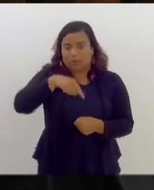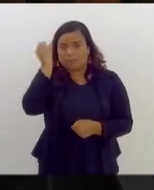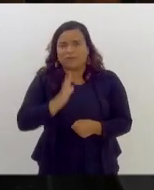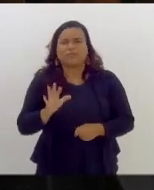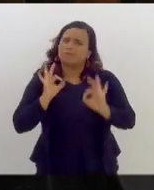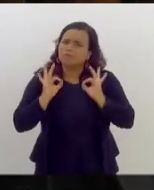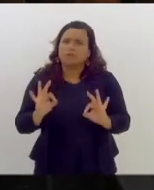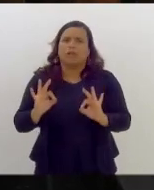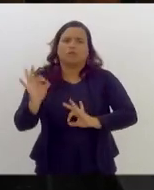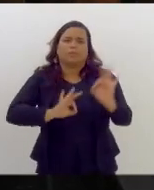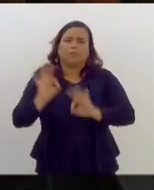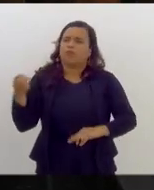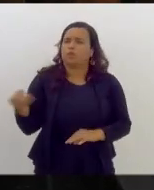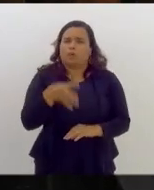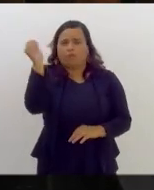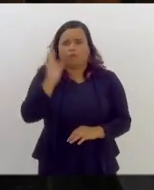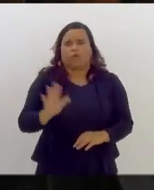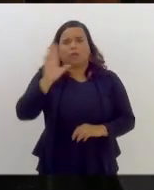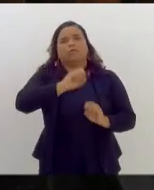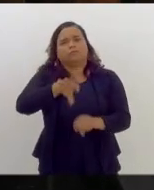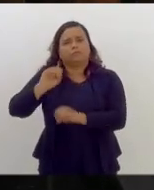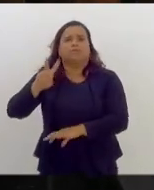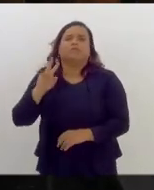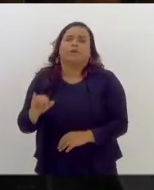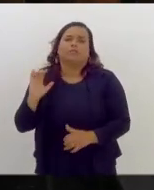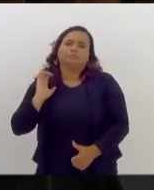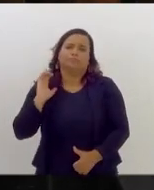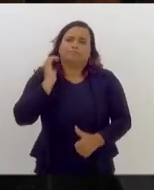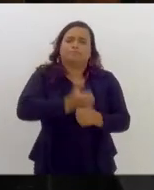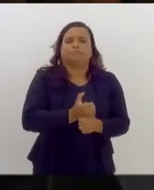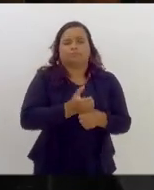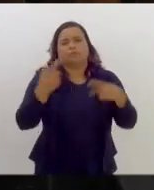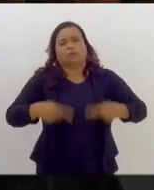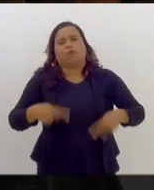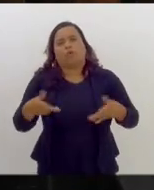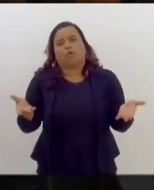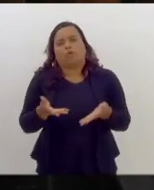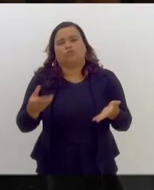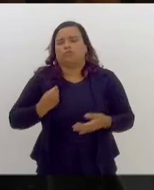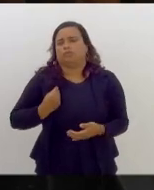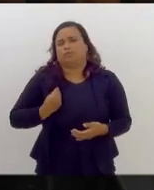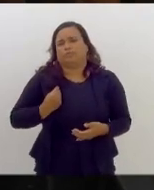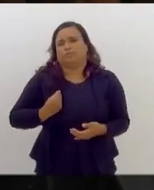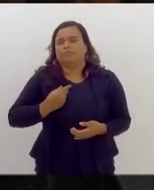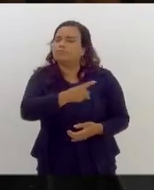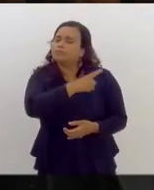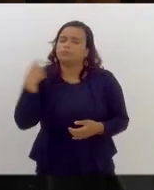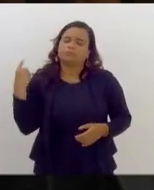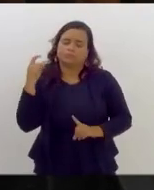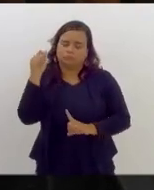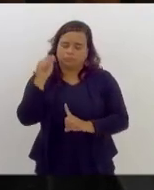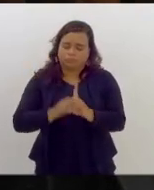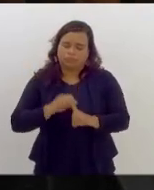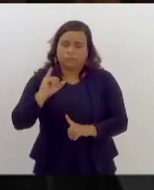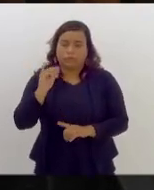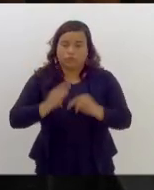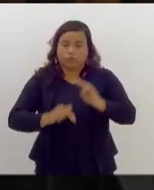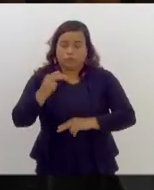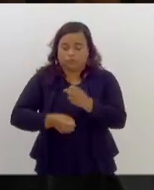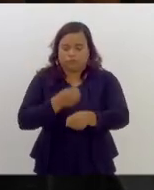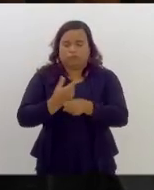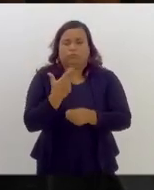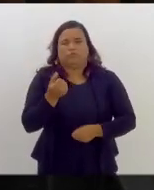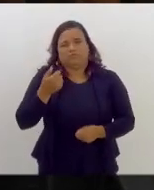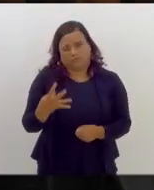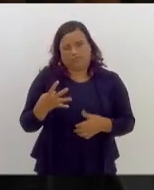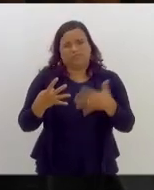certamente vai ter um novo Plano Nacional de Educação para substituir esse que está em vigor e que expira em junho de 2024. Então, não tem sentido